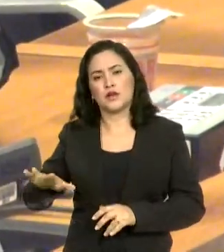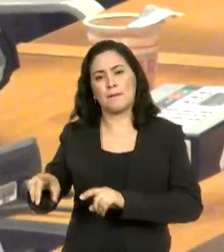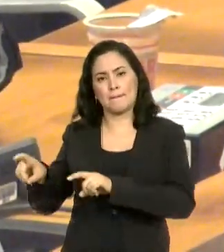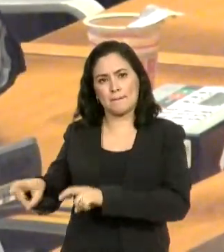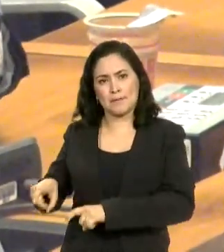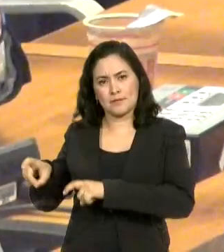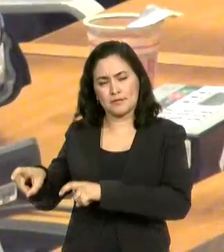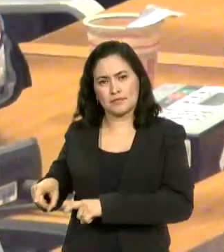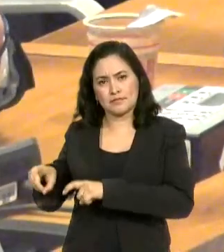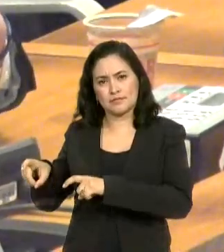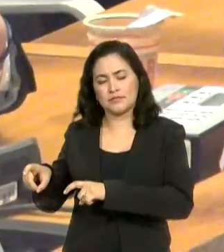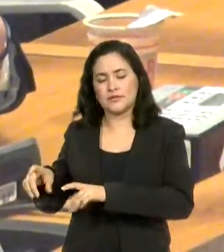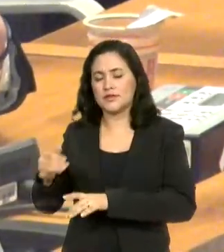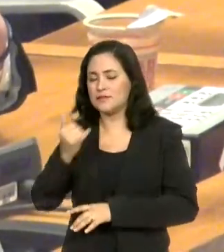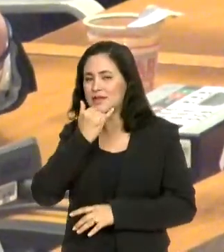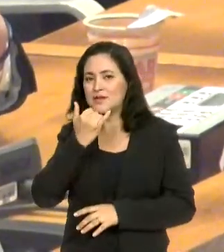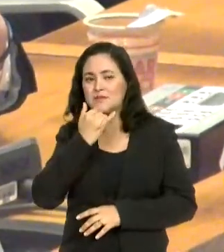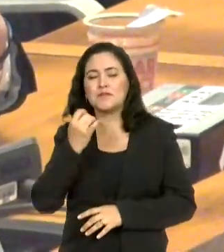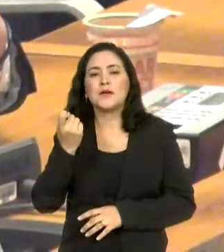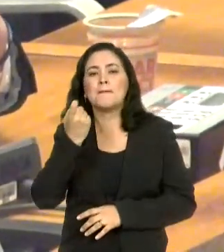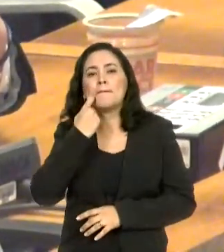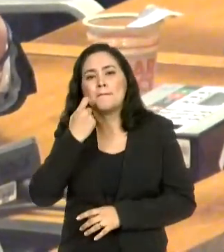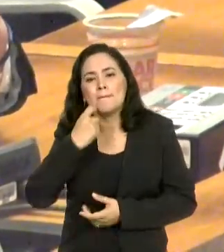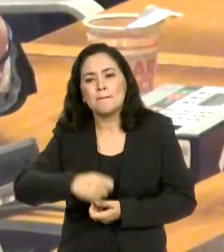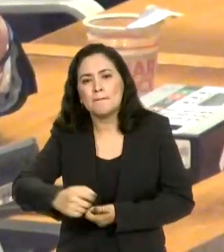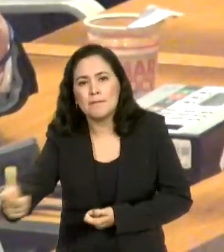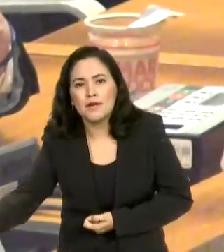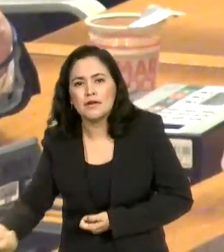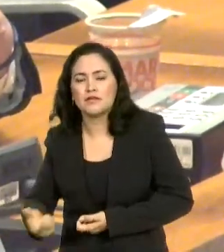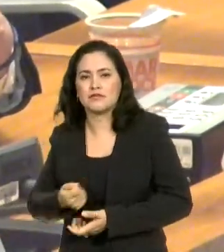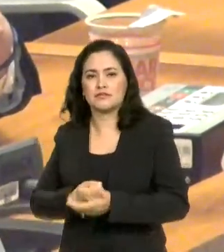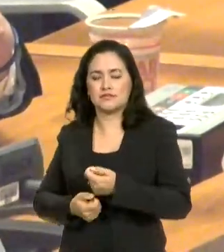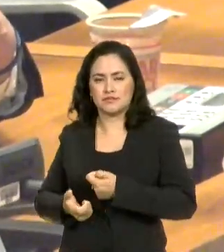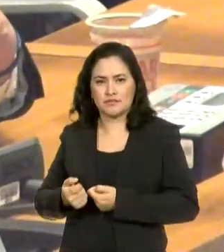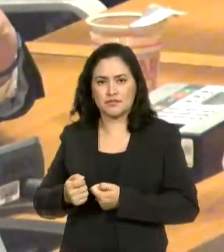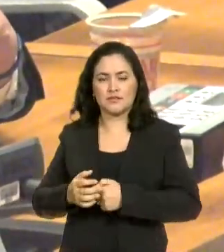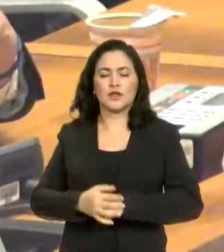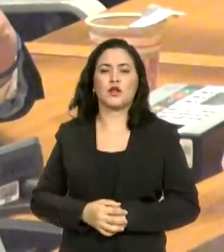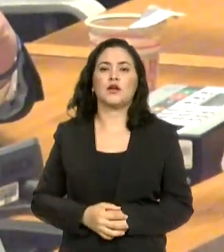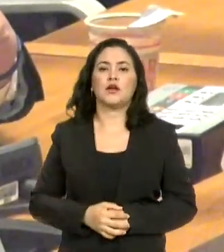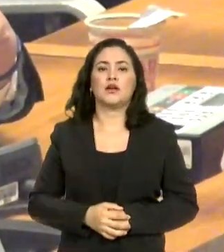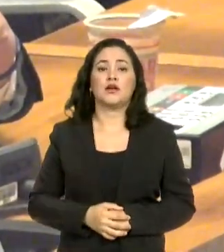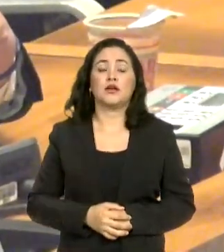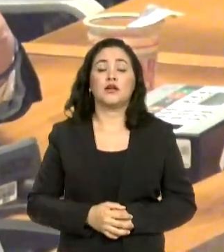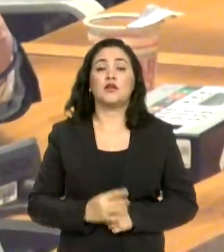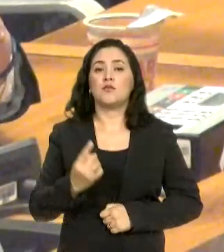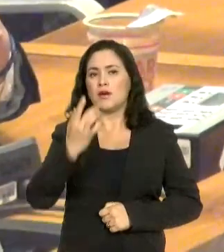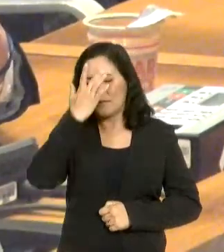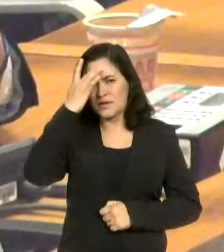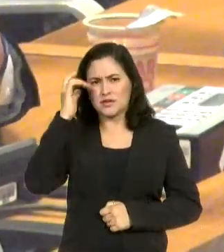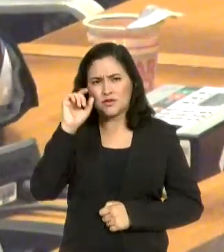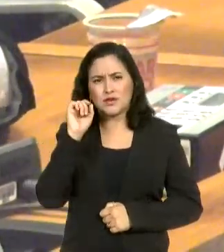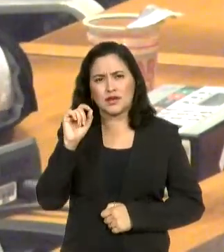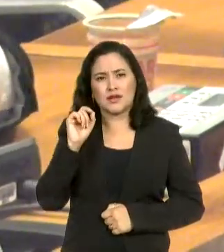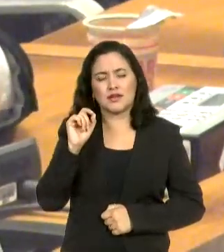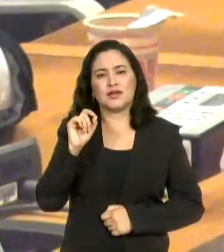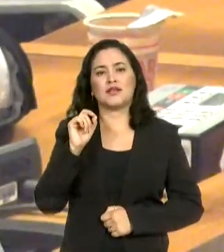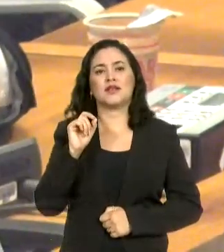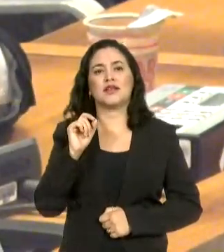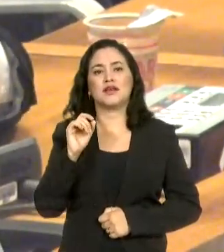a esse grande ser humano, talvez um dos mais centrados que nós temos aqui na casa, deputado Edvaldo